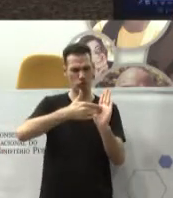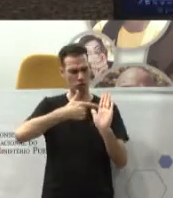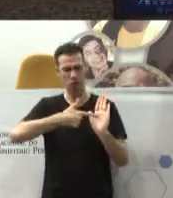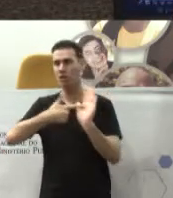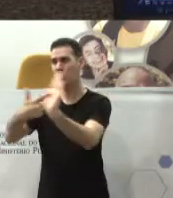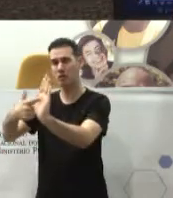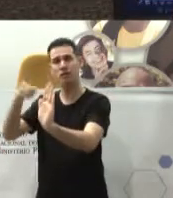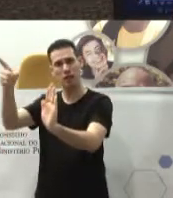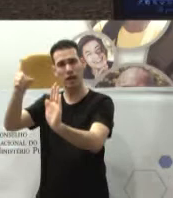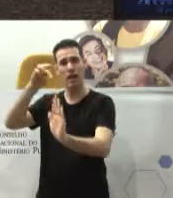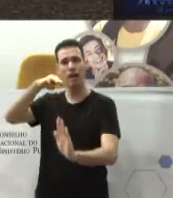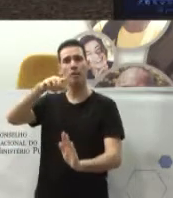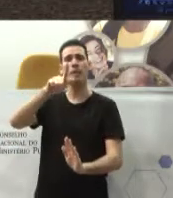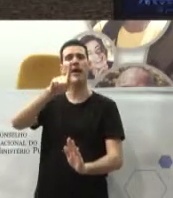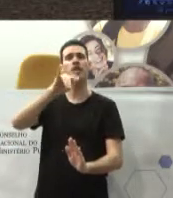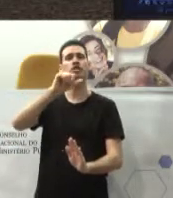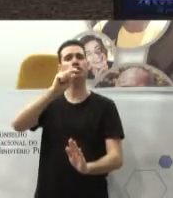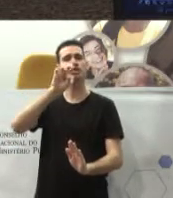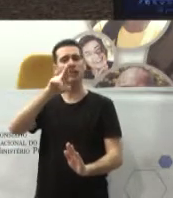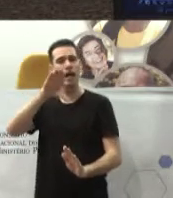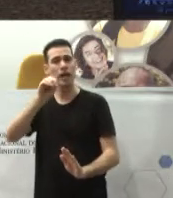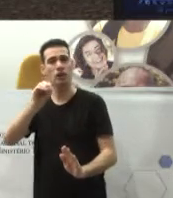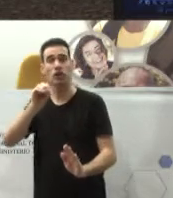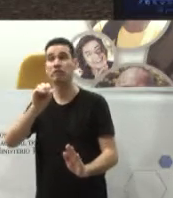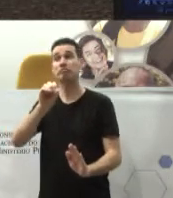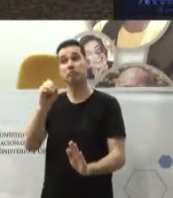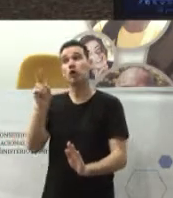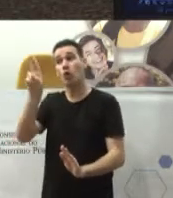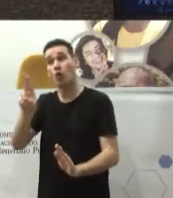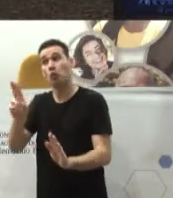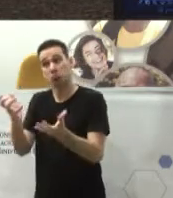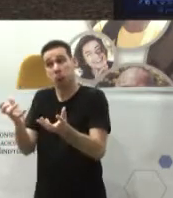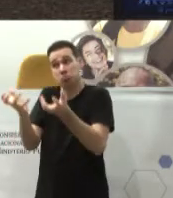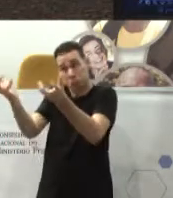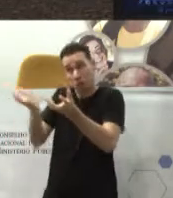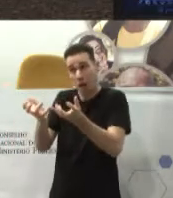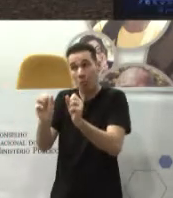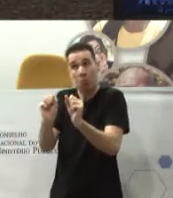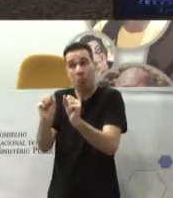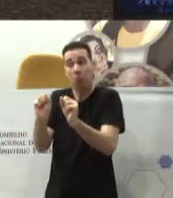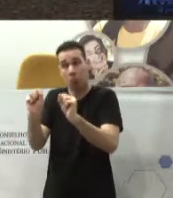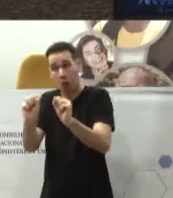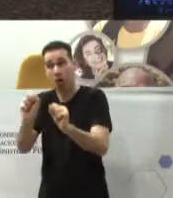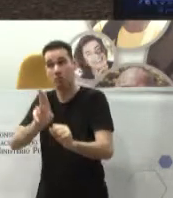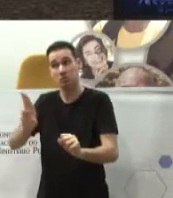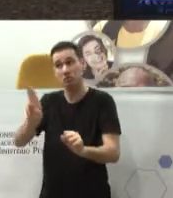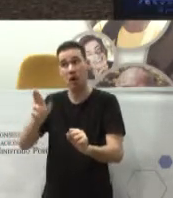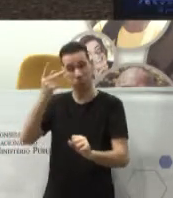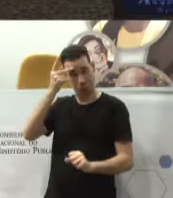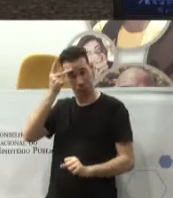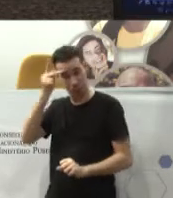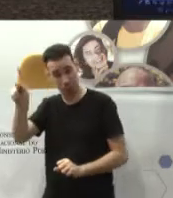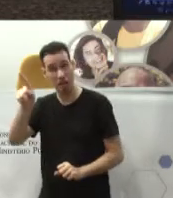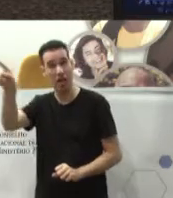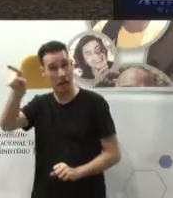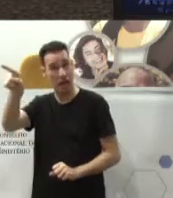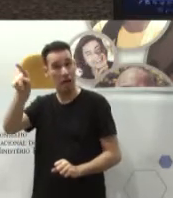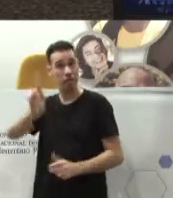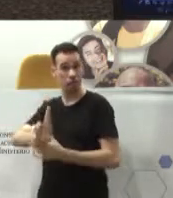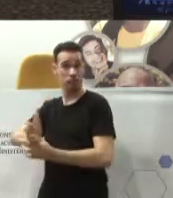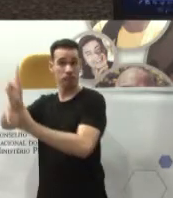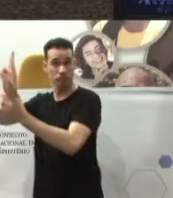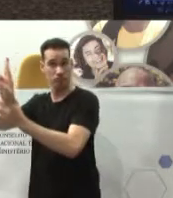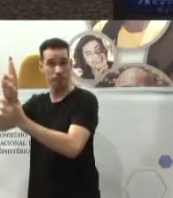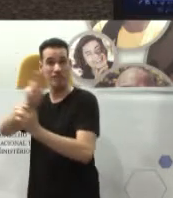ao magistrado, para que use, se quiser. É o magistrado que decide se vai utilizar o relatório. Se